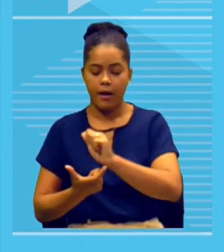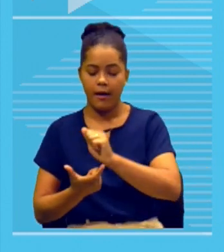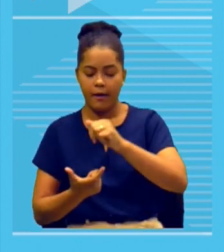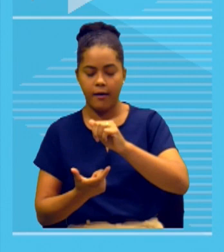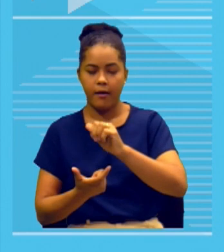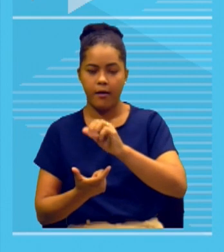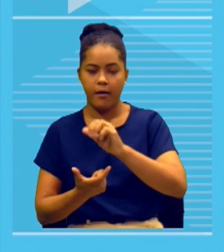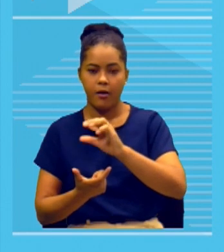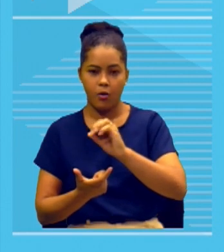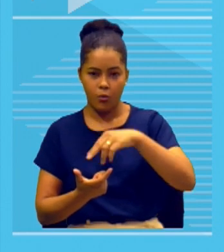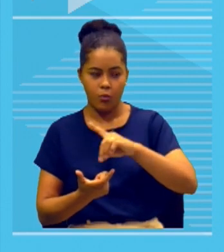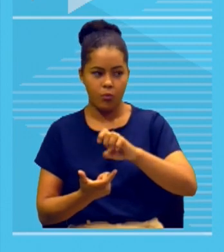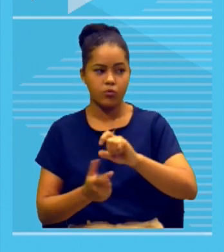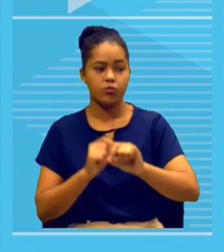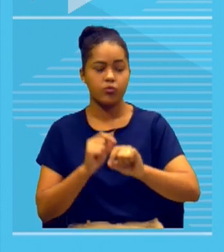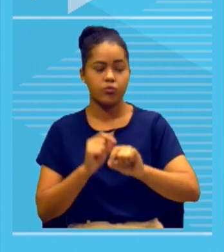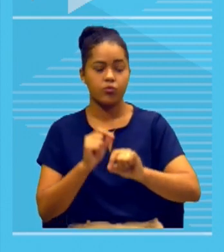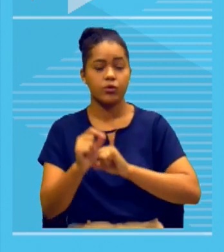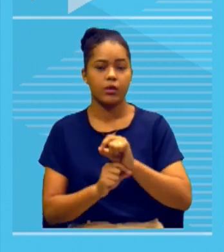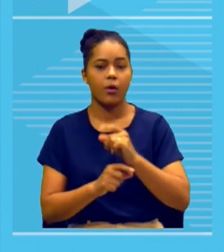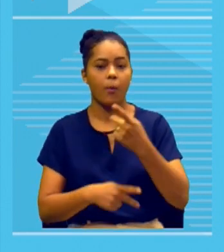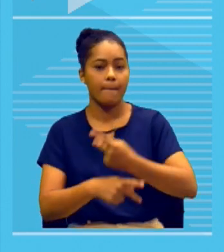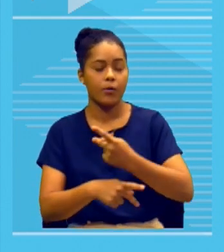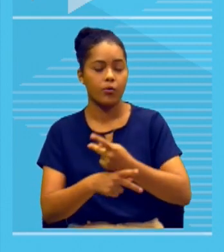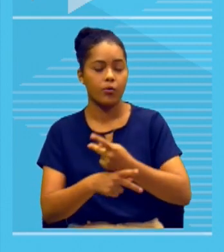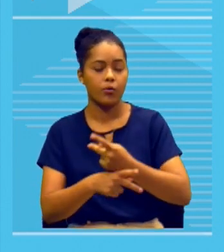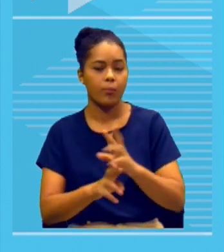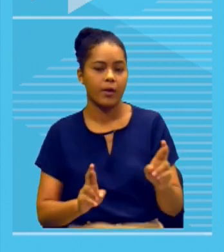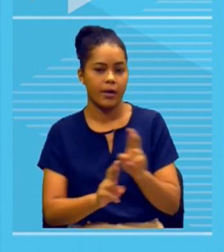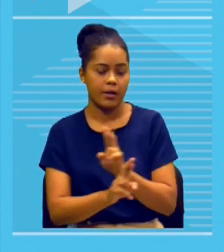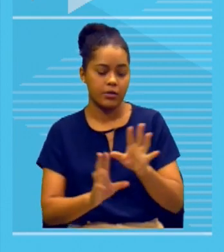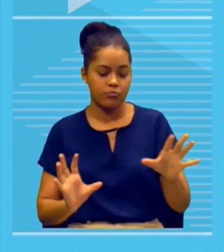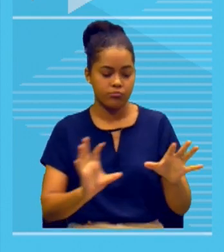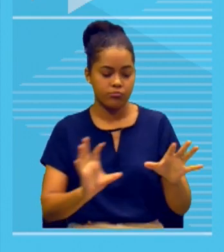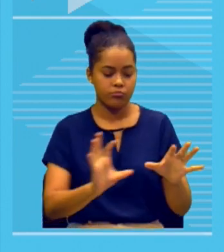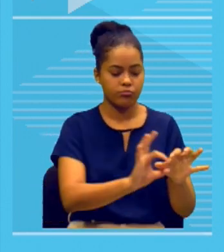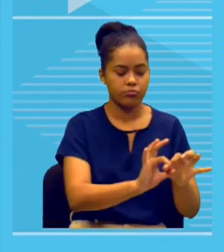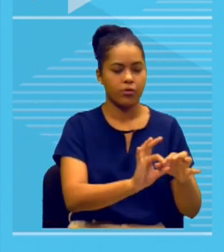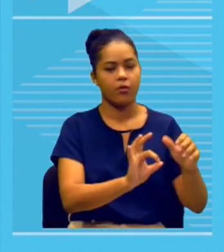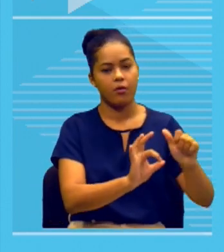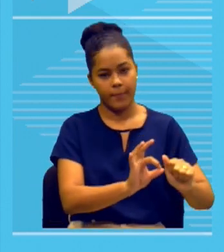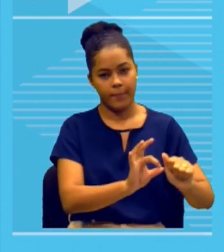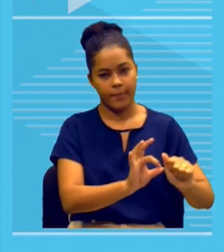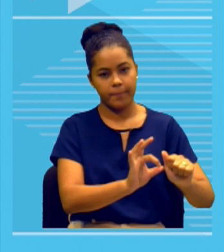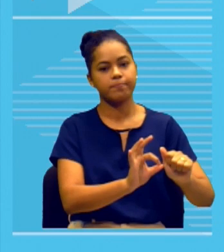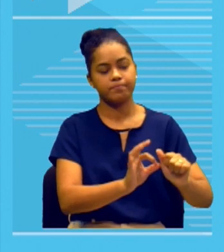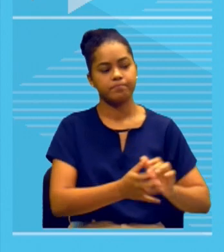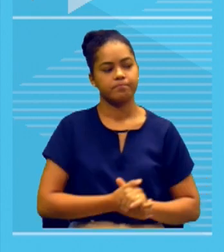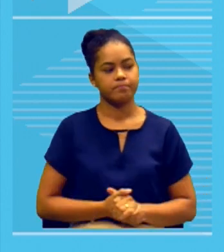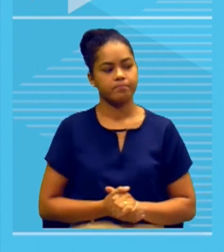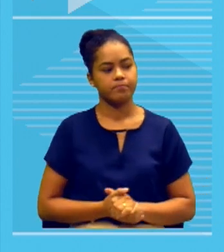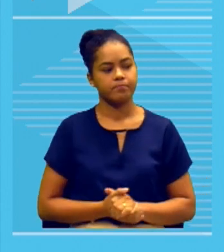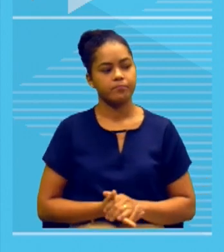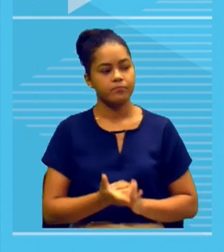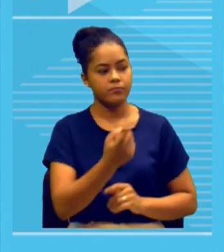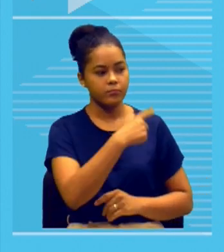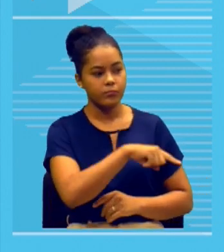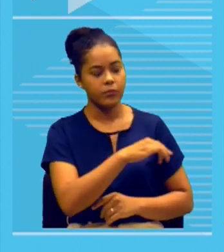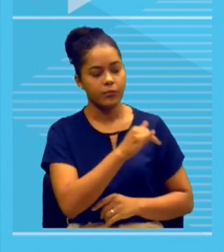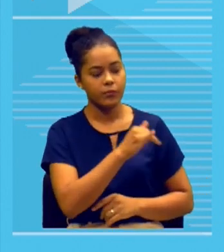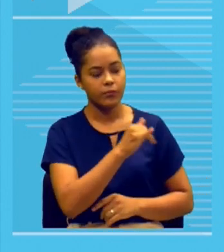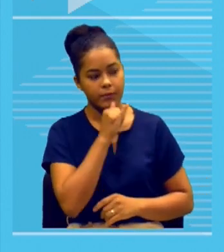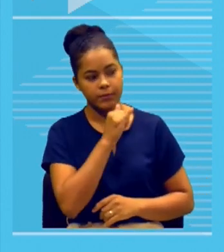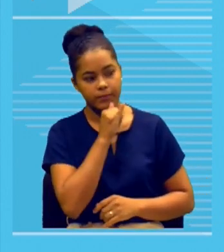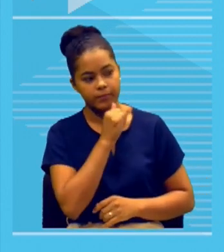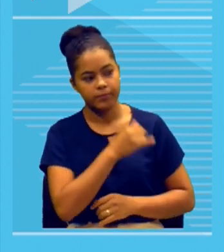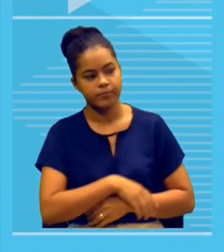é ele que puxa o pronome a para antes do verbo levar as pessoas com